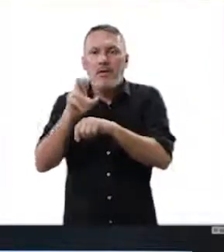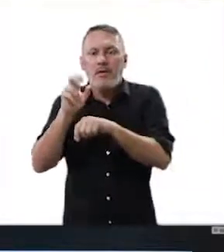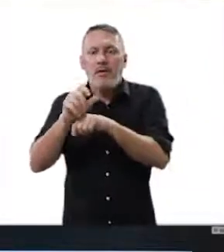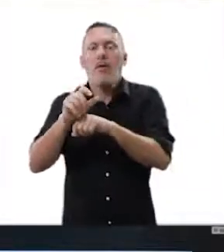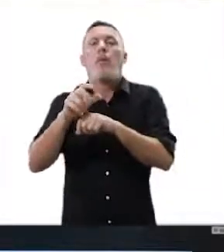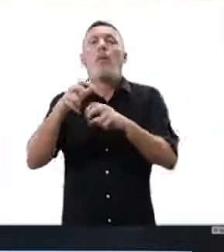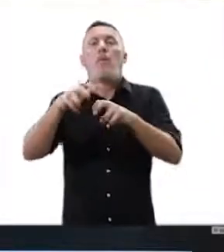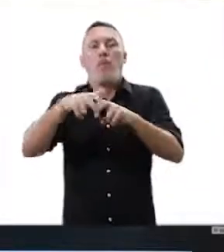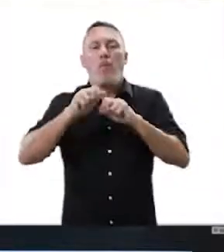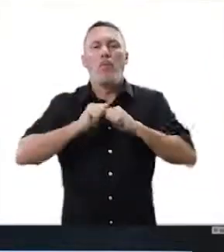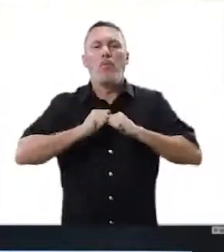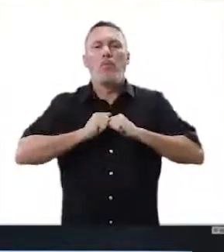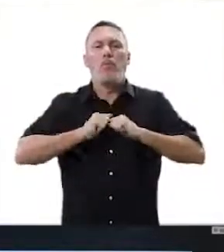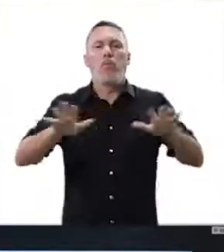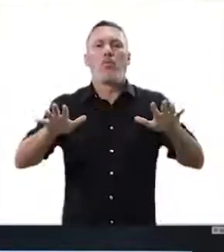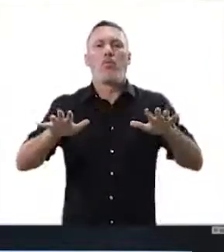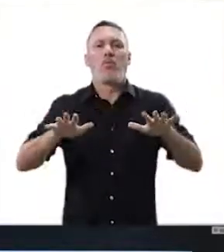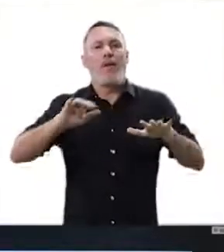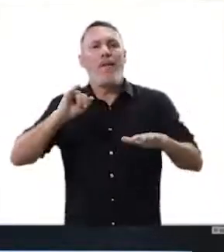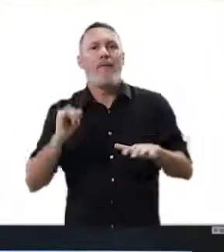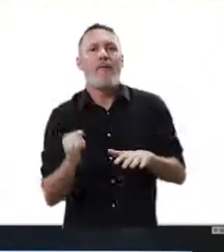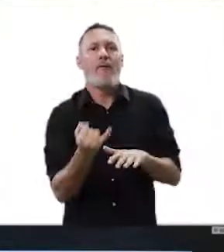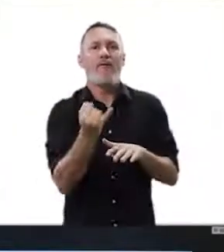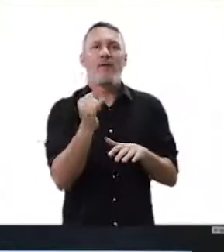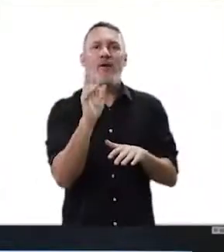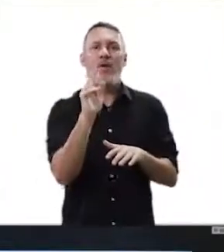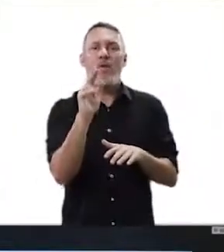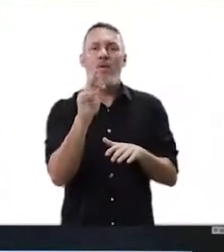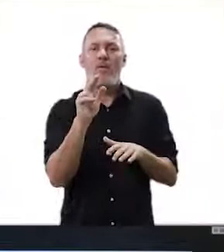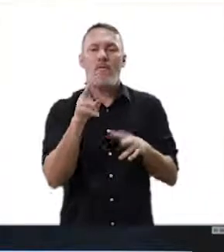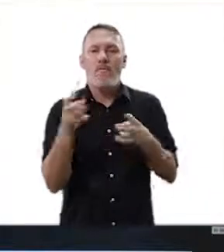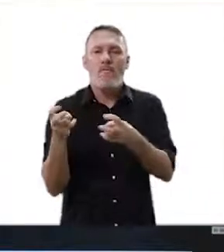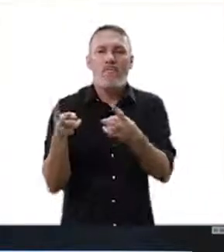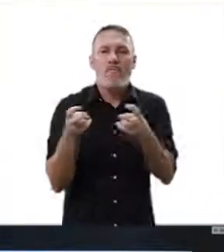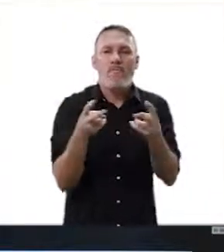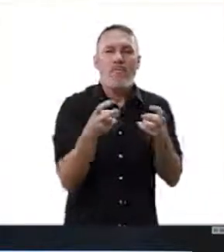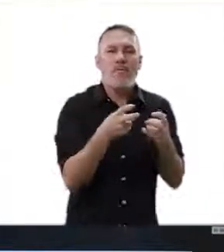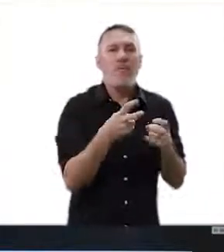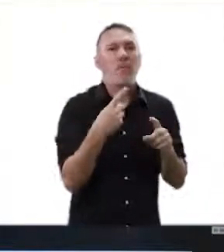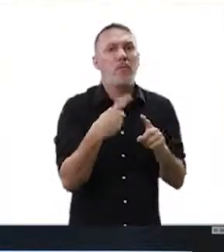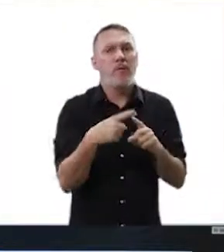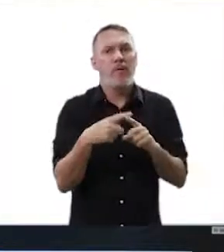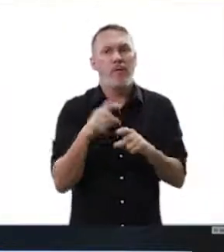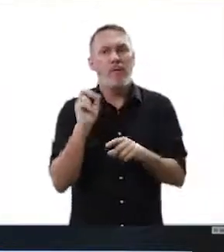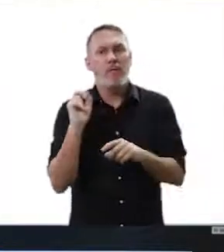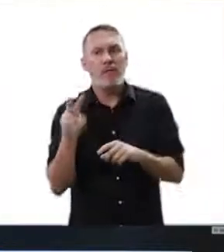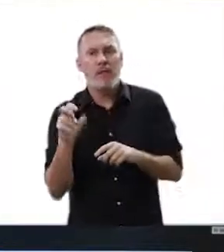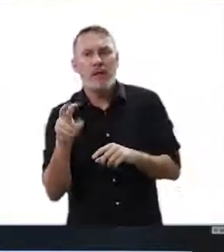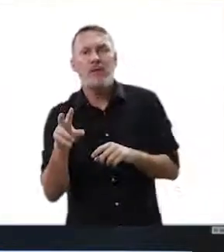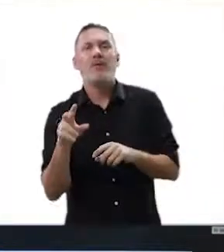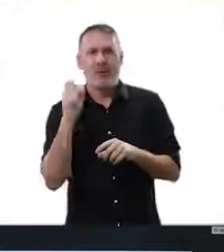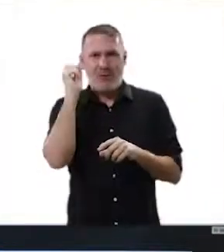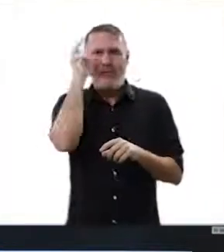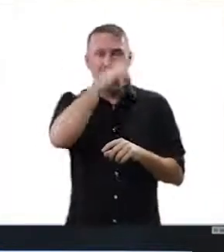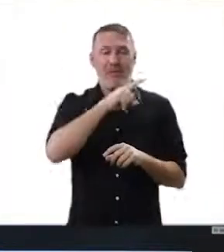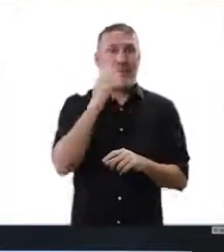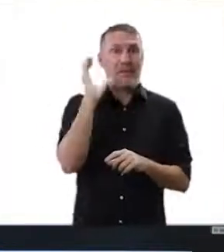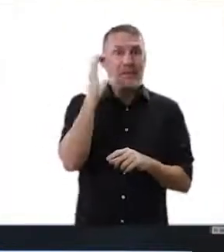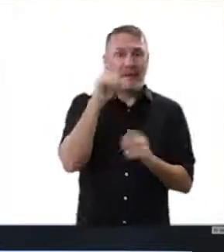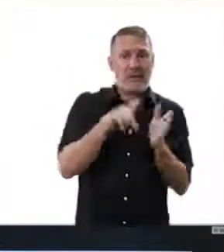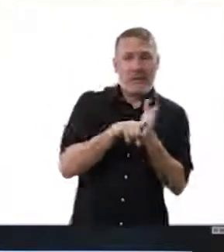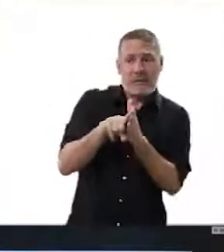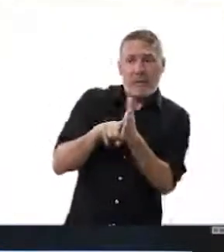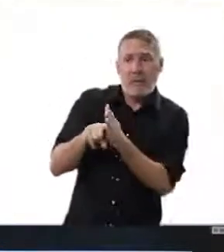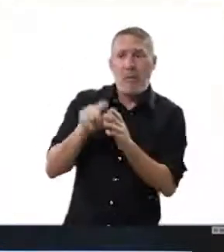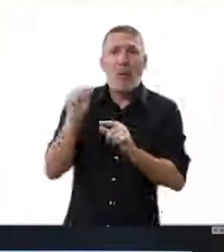eles ficam ali naquele impasse, né, entre os cientistas. Por isso que eles não podem ser considerados ainda como seres vivos,